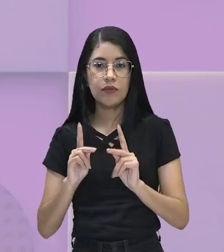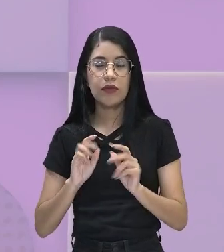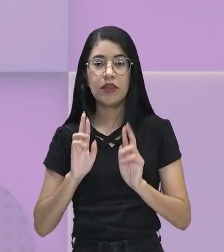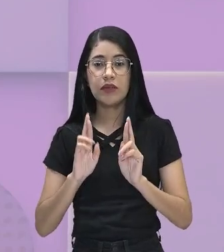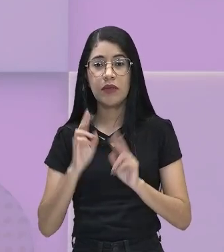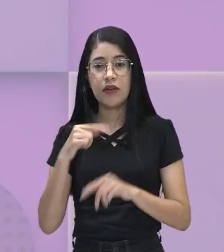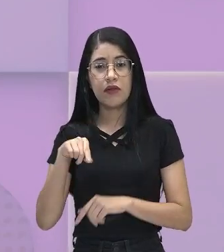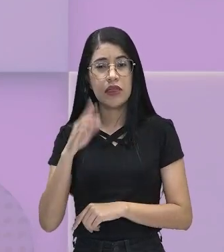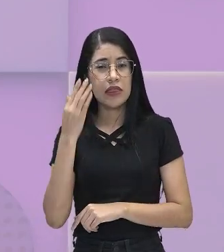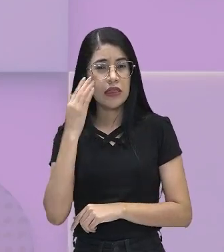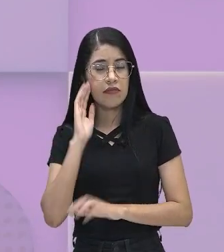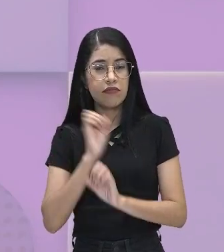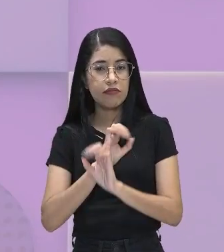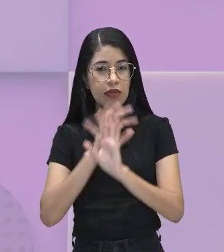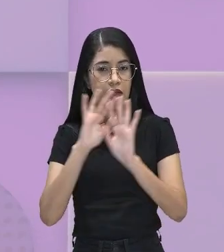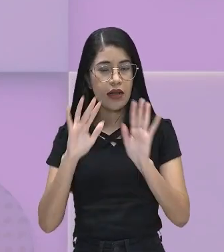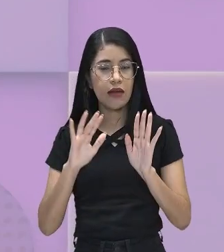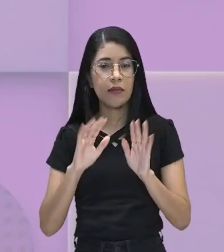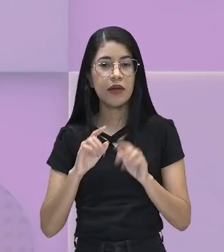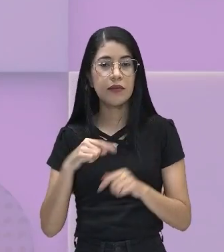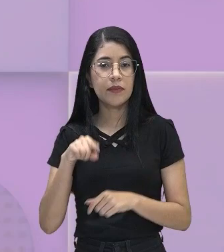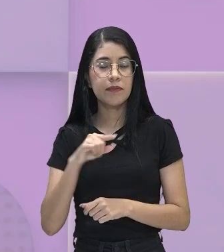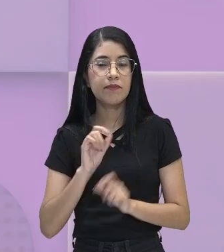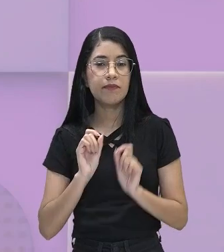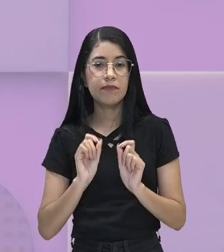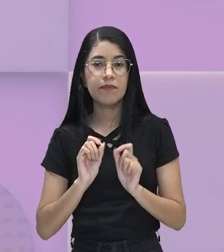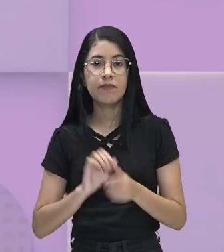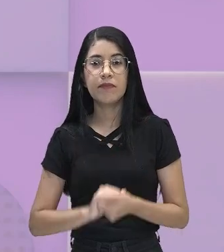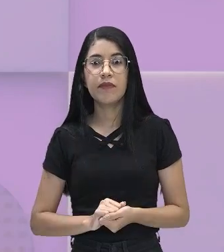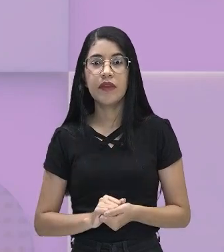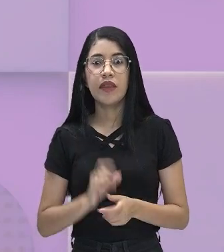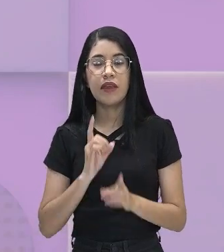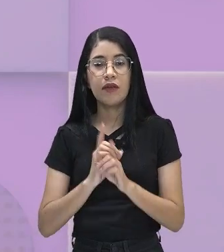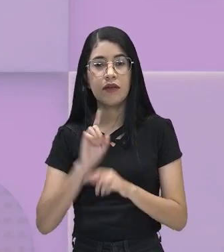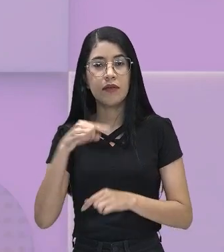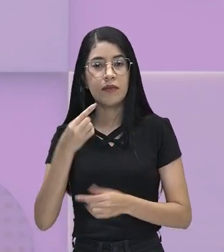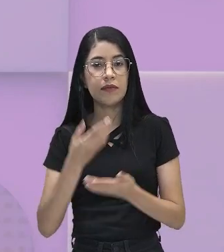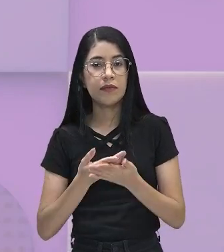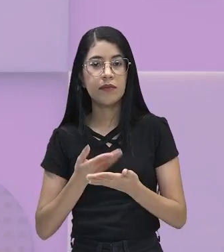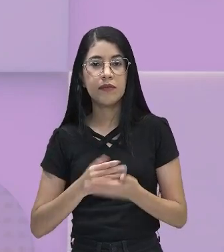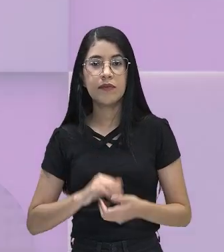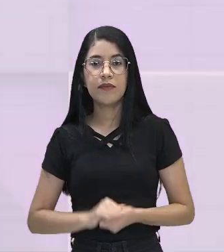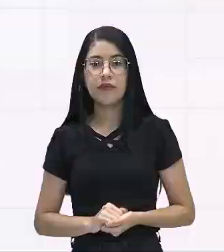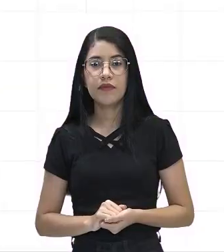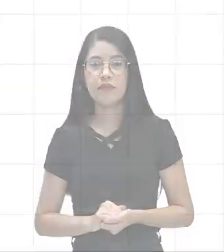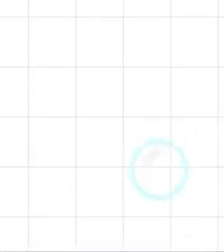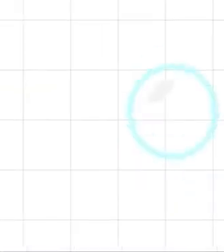espero que essa aula tenha sido muito interessante para você e até o nosso próximo encontro.